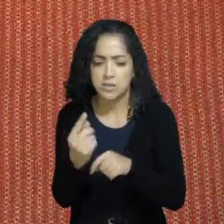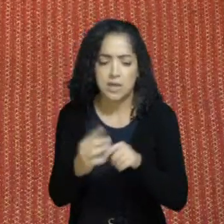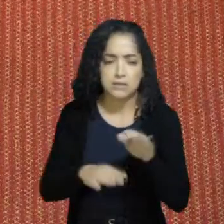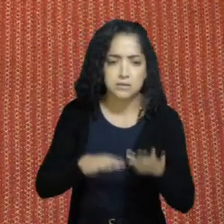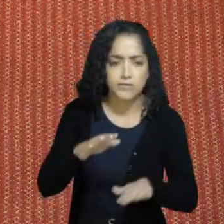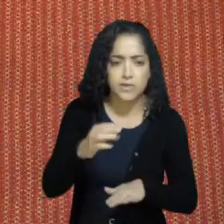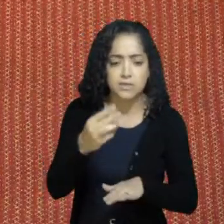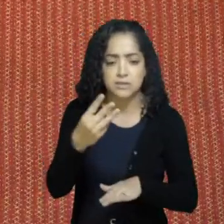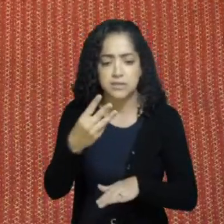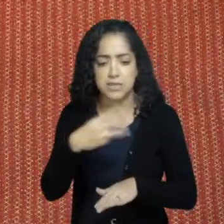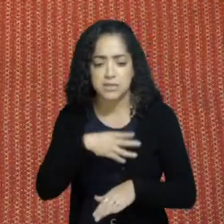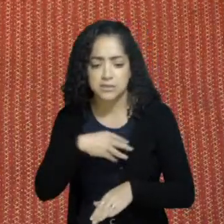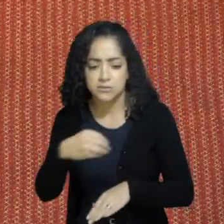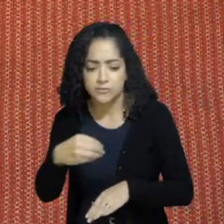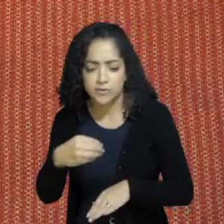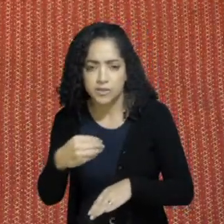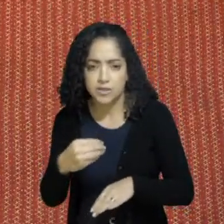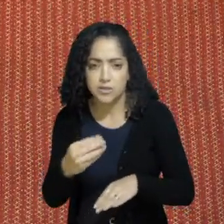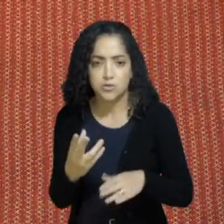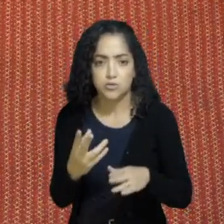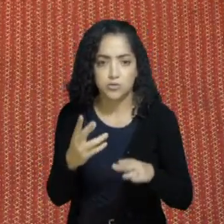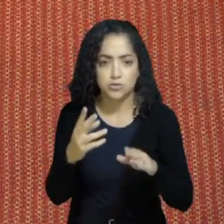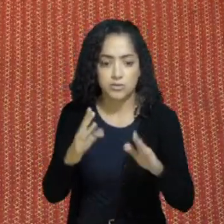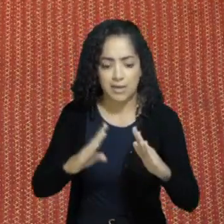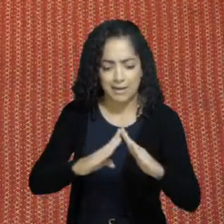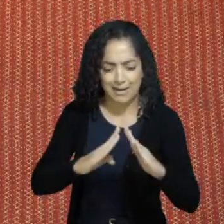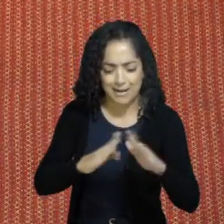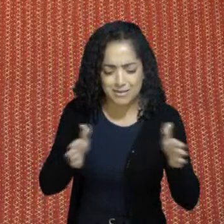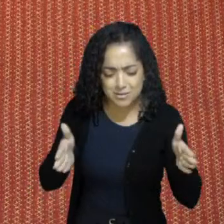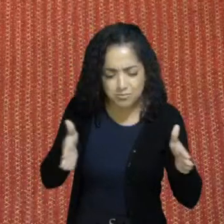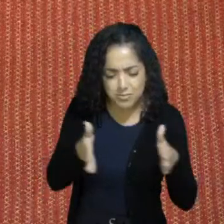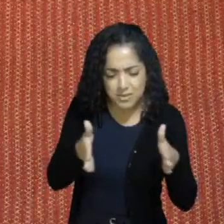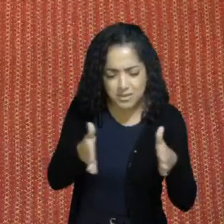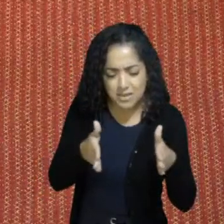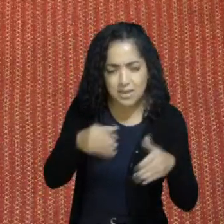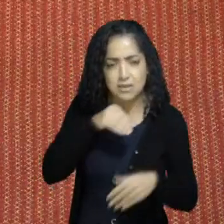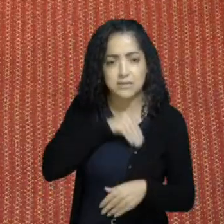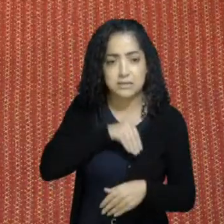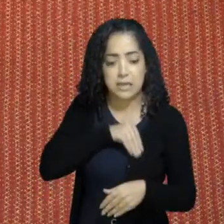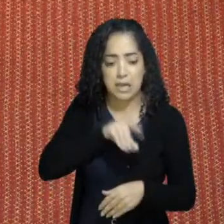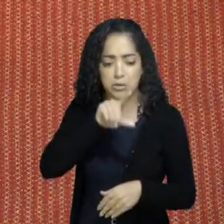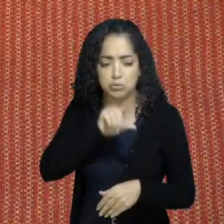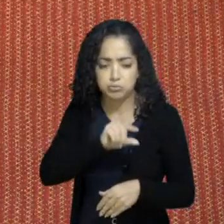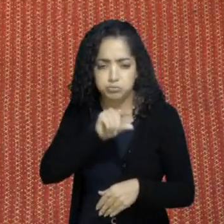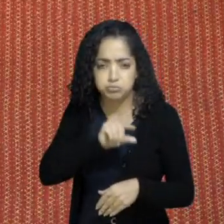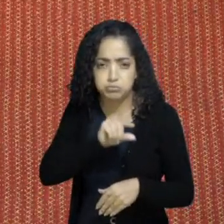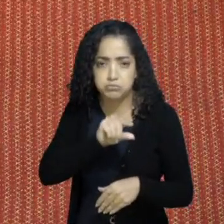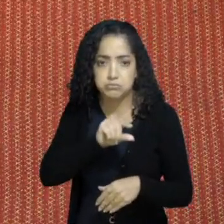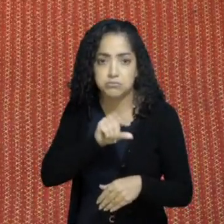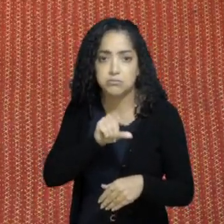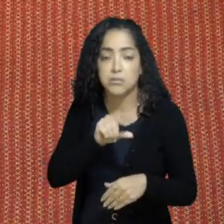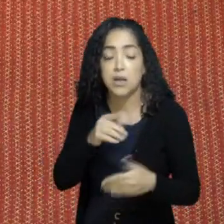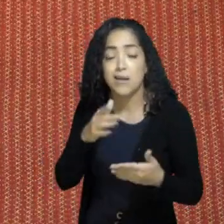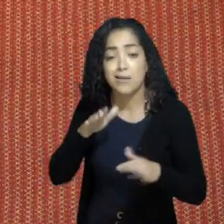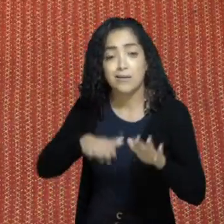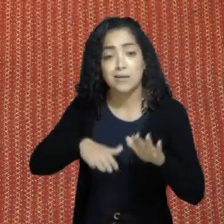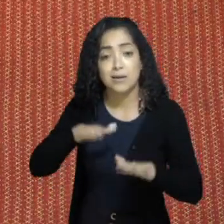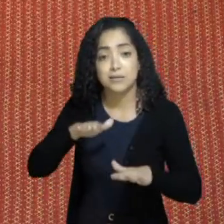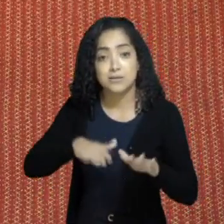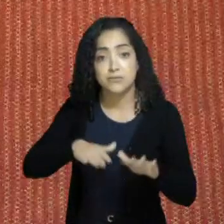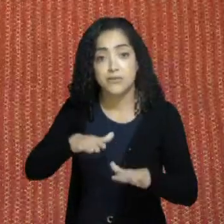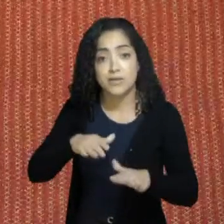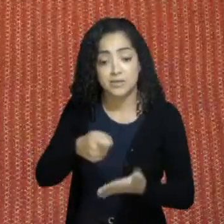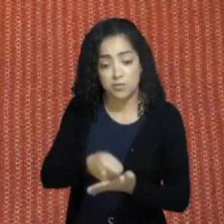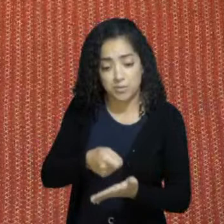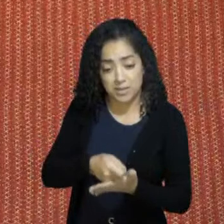dentro de uma kitnet que é o que é o salário dela consegue pagar aquilo é superlotação e que muitas vezes é obrigado